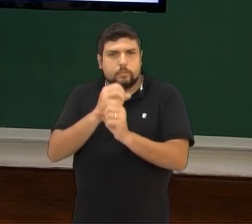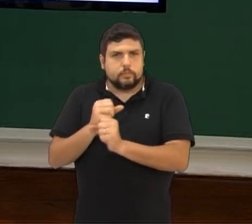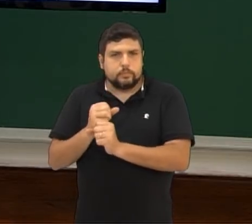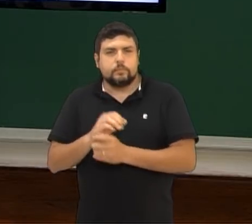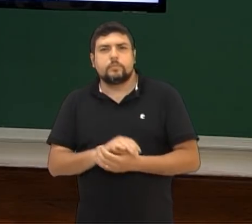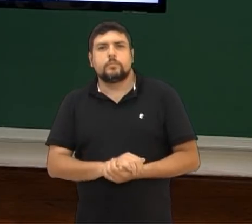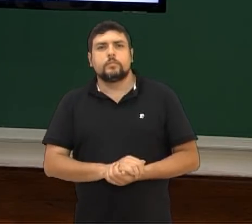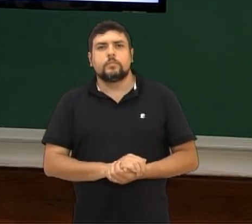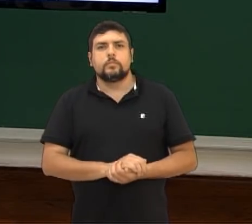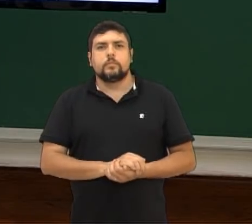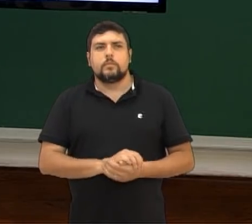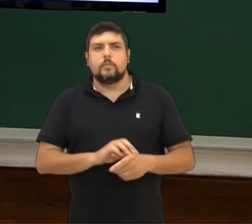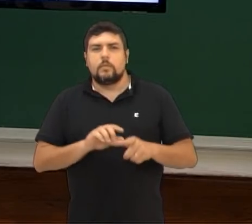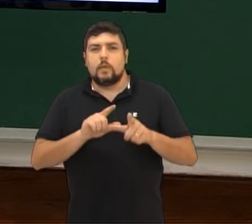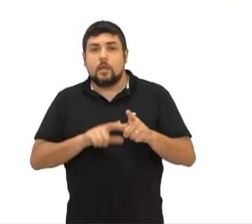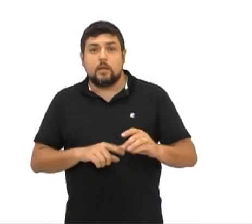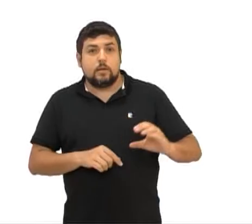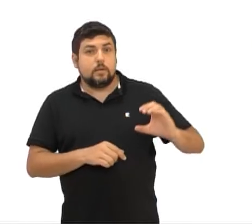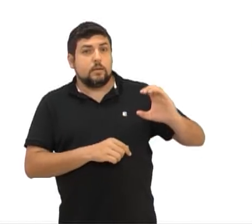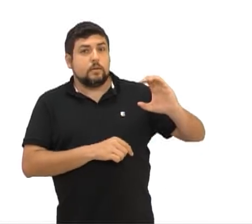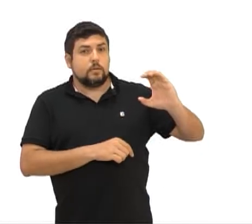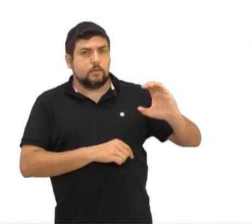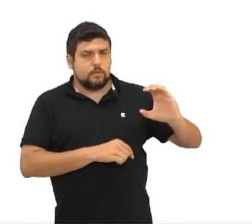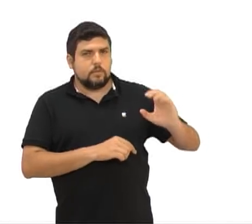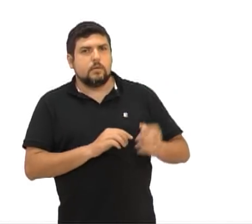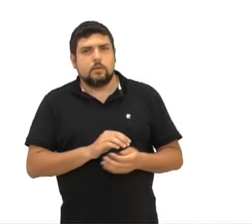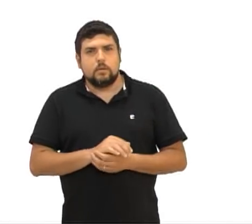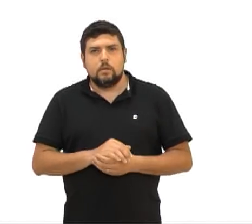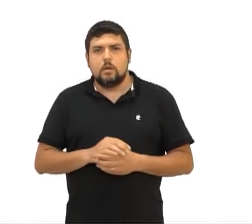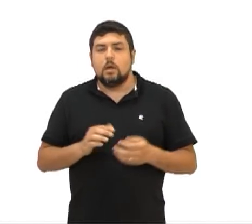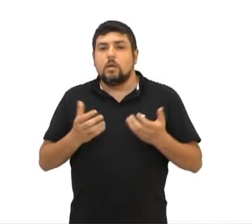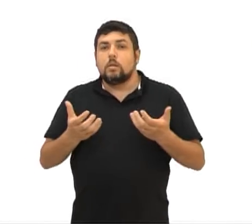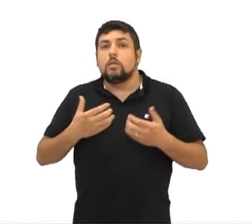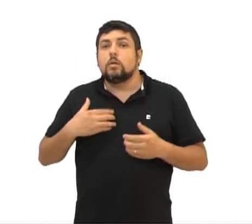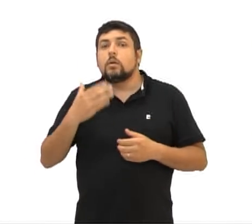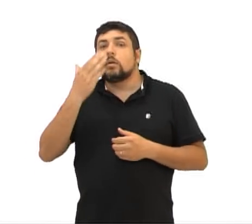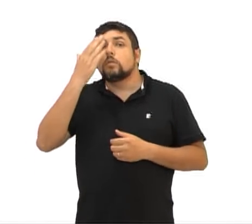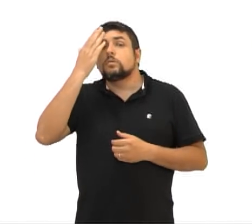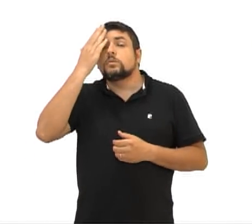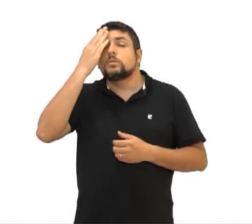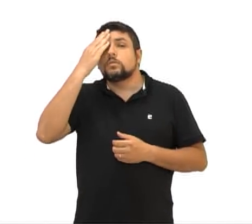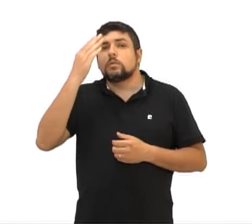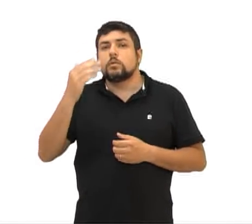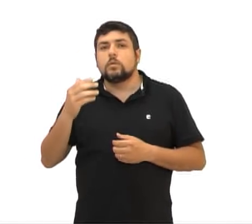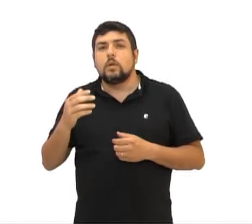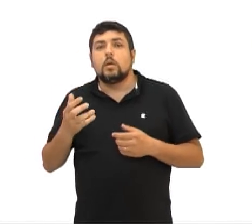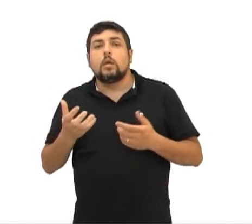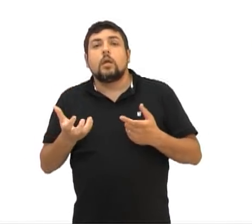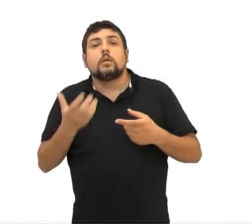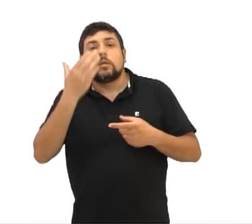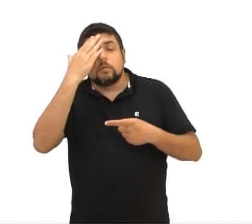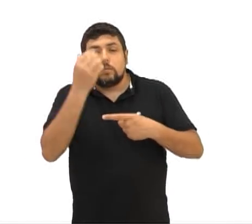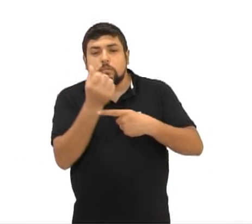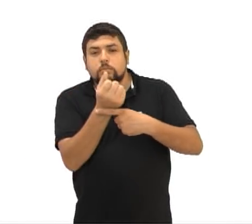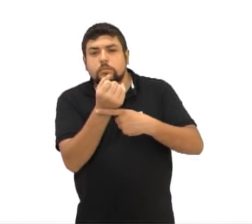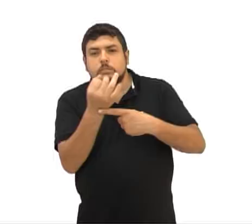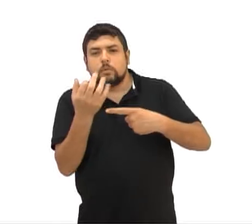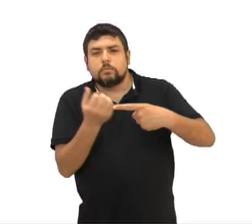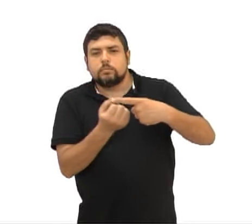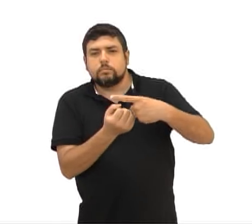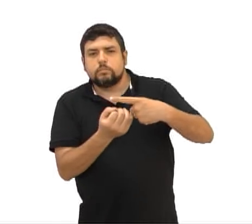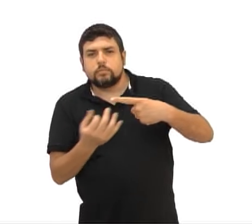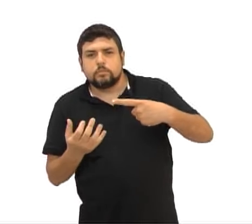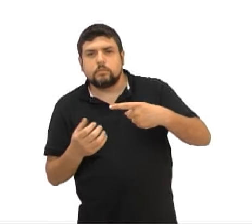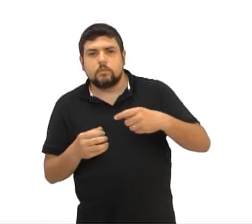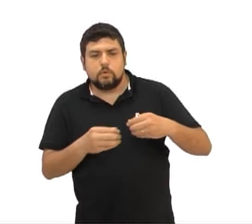Já na letra C, ele quer saber que nesse mesmo dia, qual foi a razão entre o número